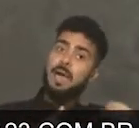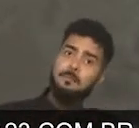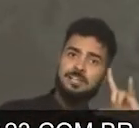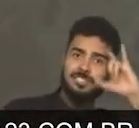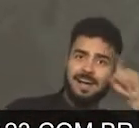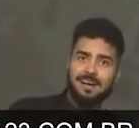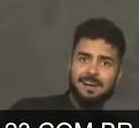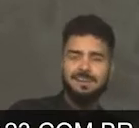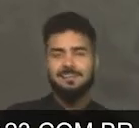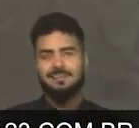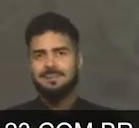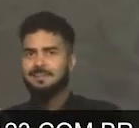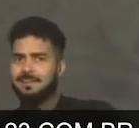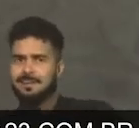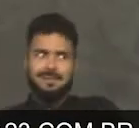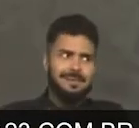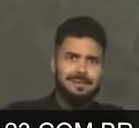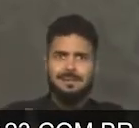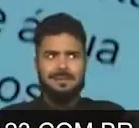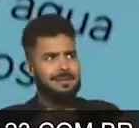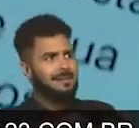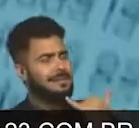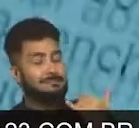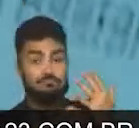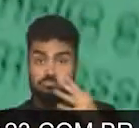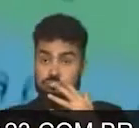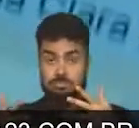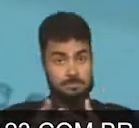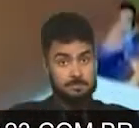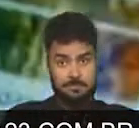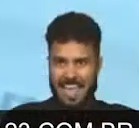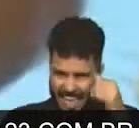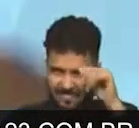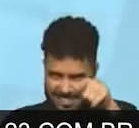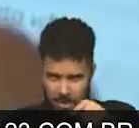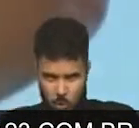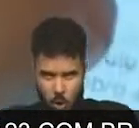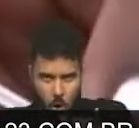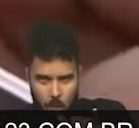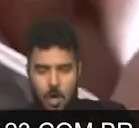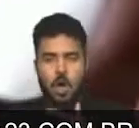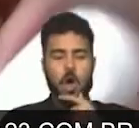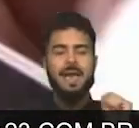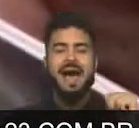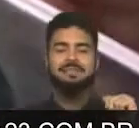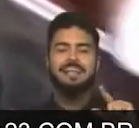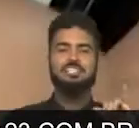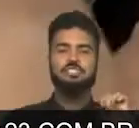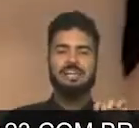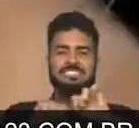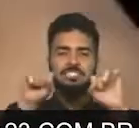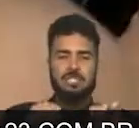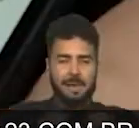suporte para ter de volta a sua conta do Instagram, que foi violada. Para evitar o golpe, o analista de sistemas dá